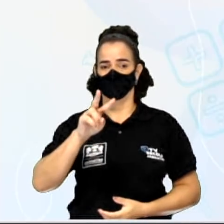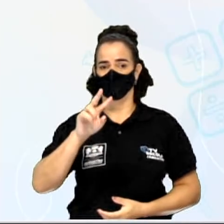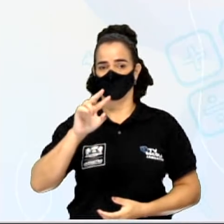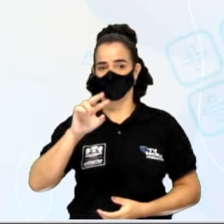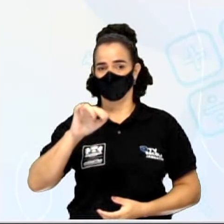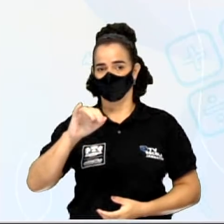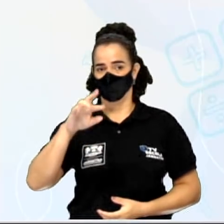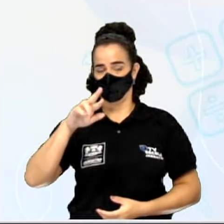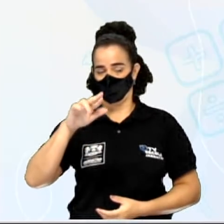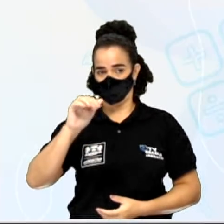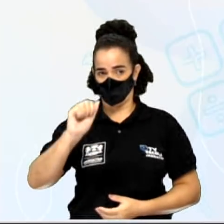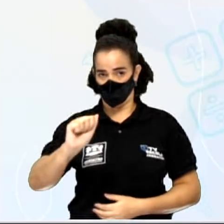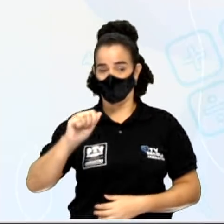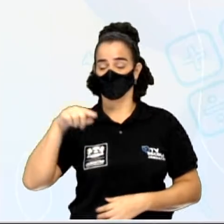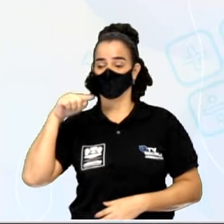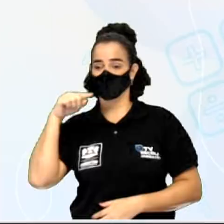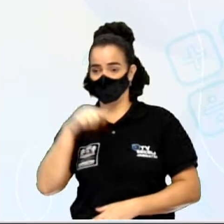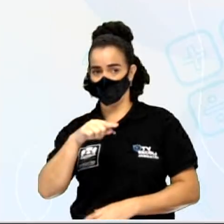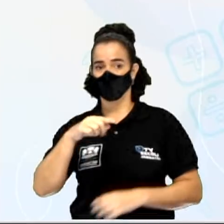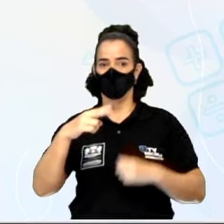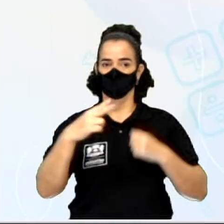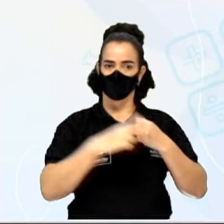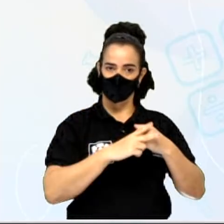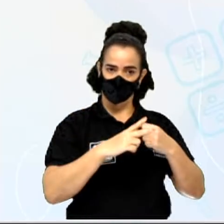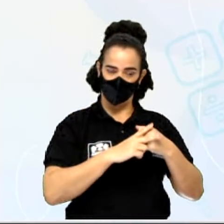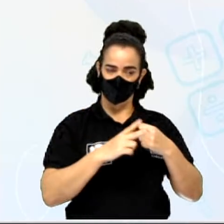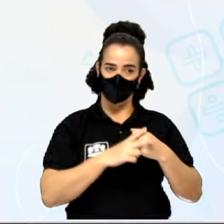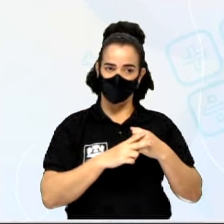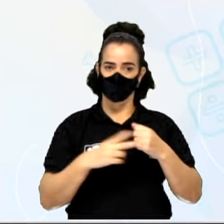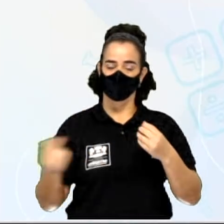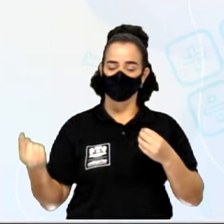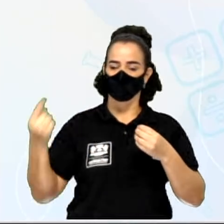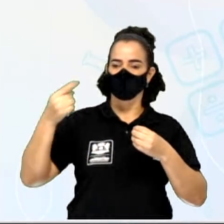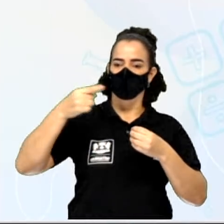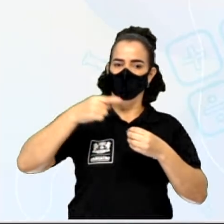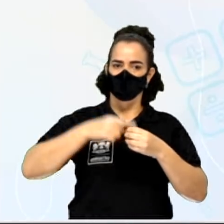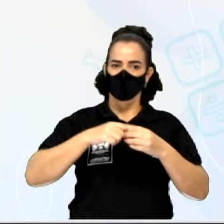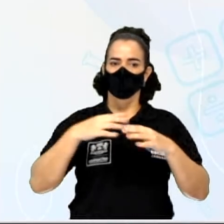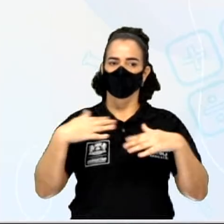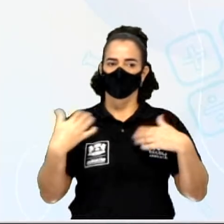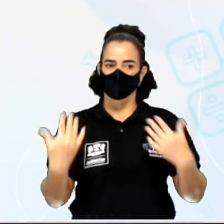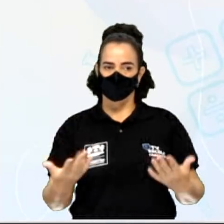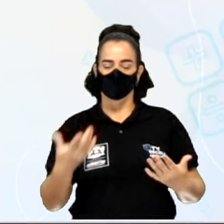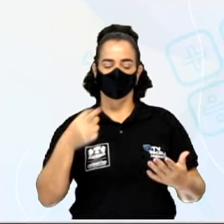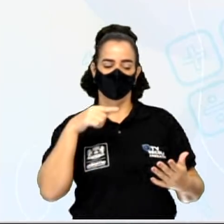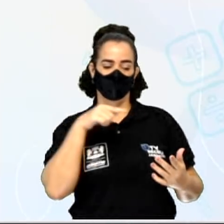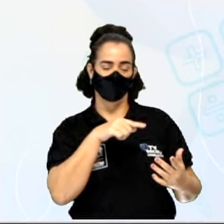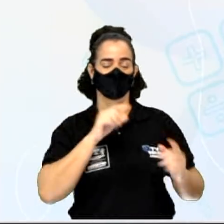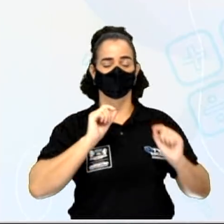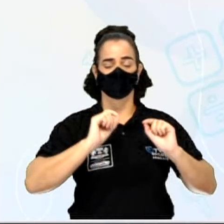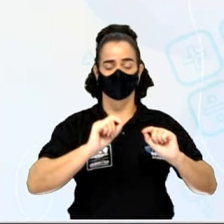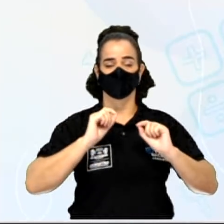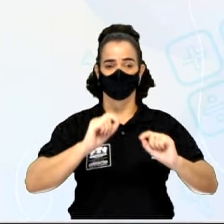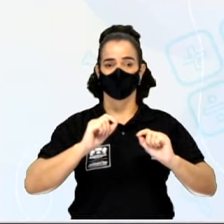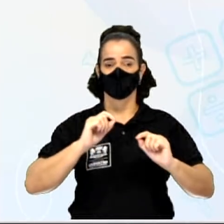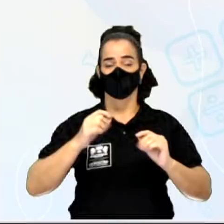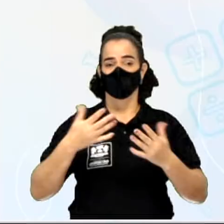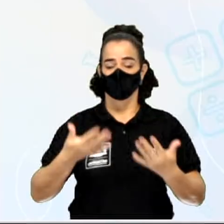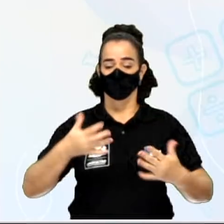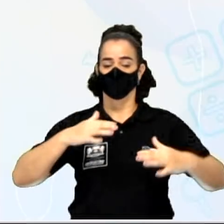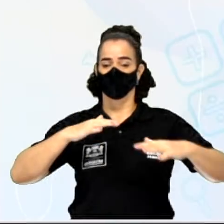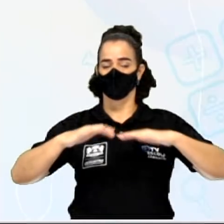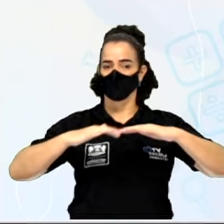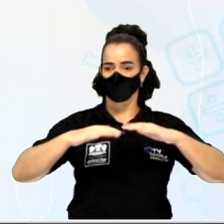feita pelo músico no início da história, indicando assim uma ação anterior às outras já